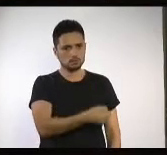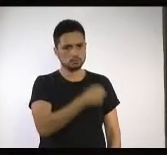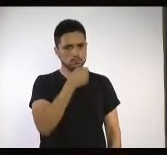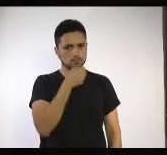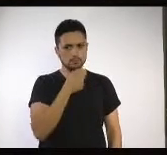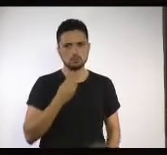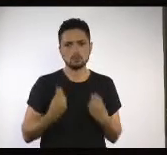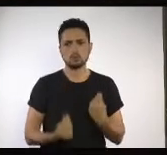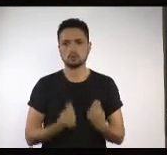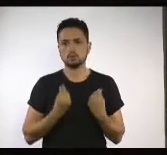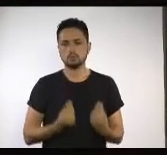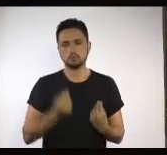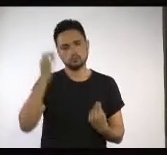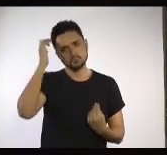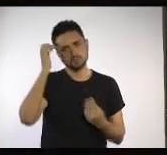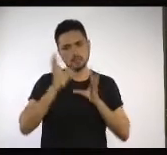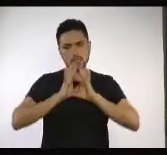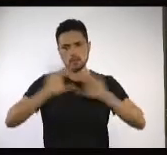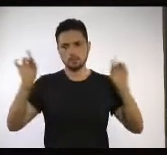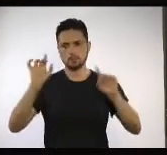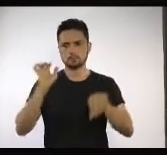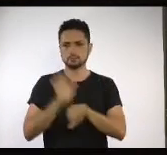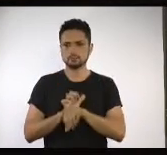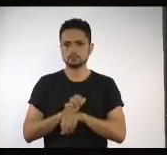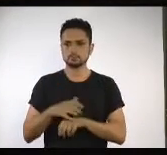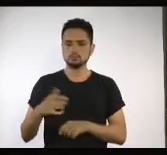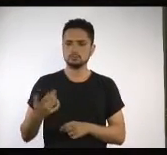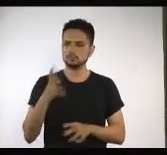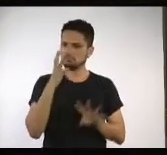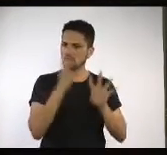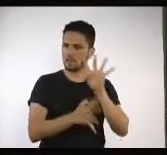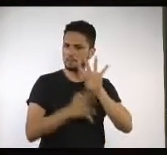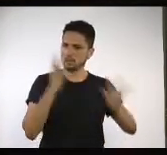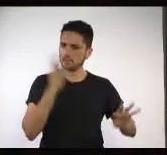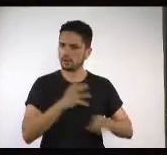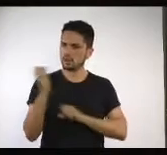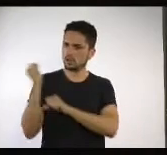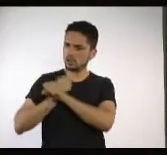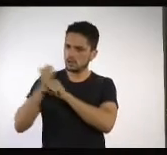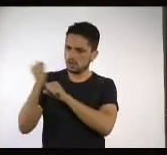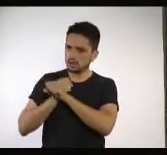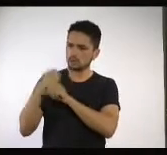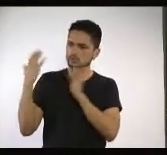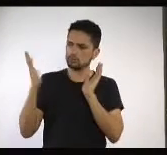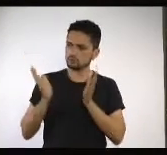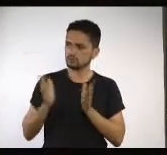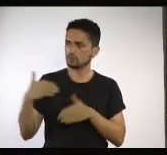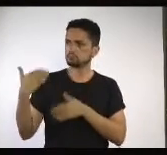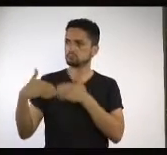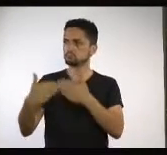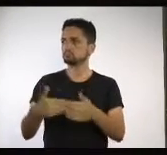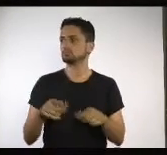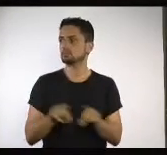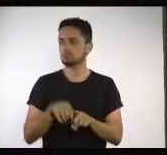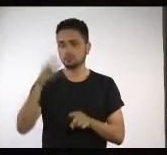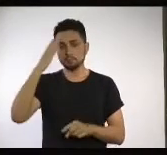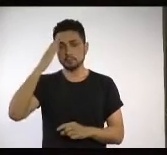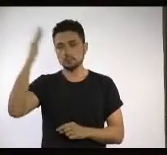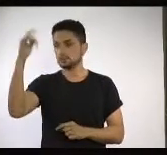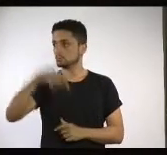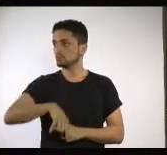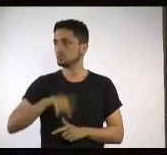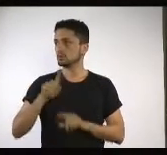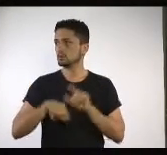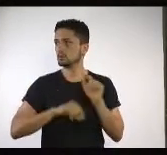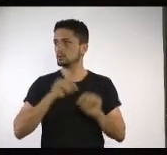direito, que vem sendo violentamente atacado no Brasil há alguns anos, e que tem como um dos seus principais pilares, um